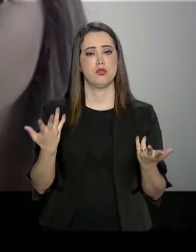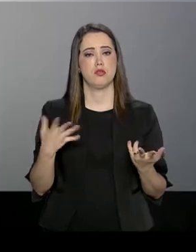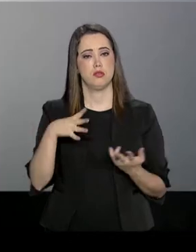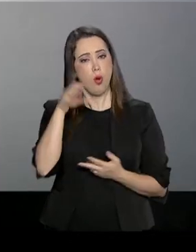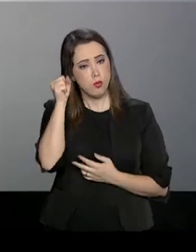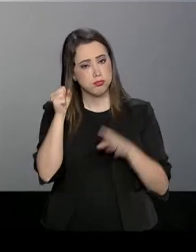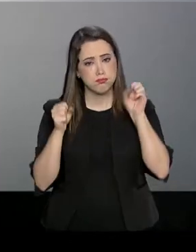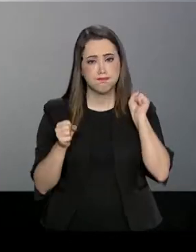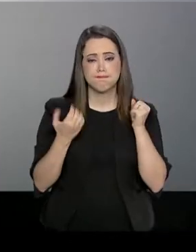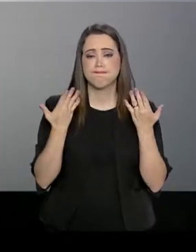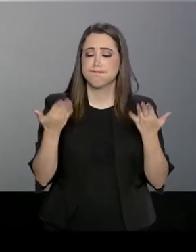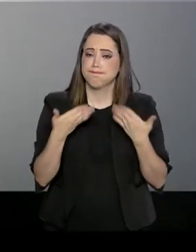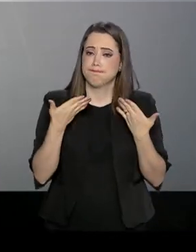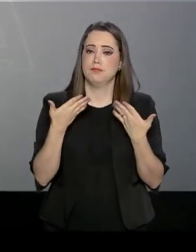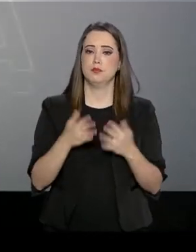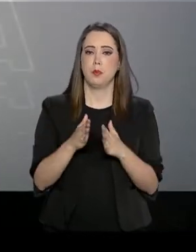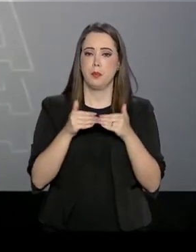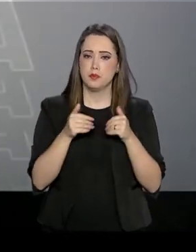ouça.